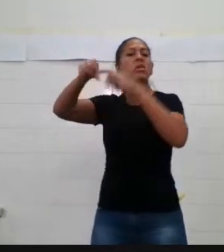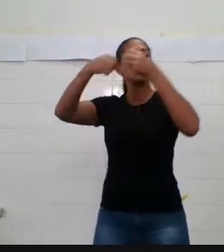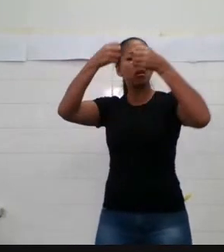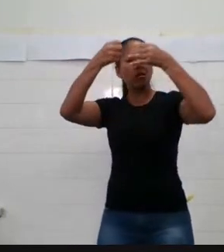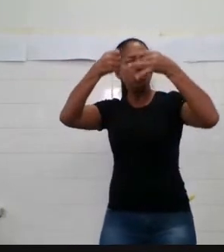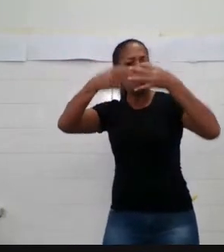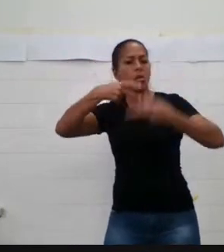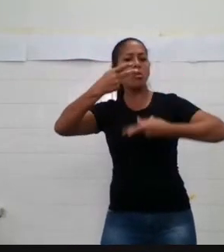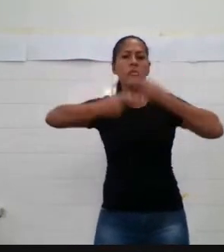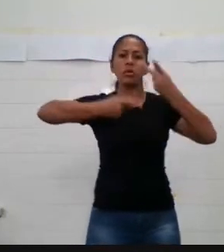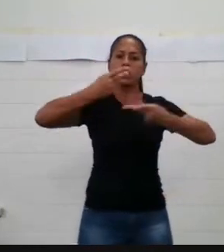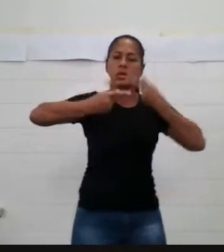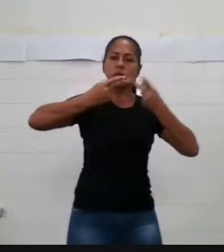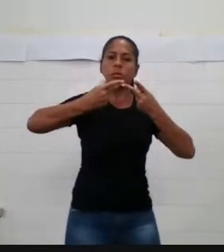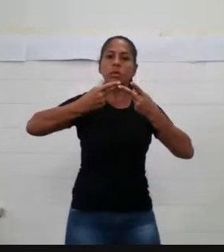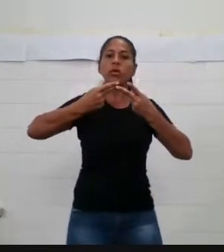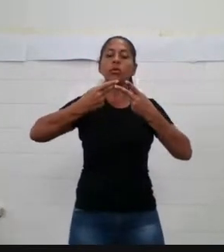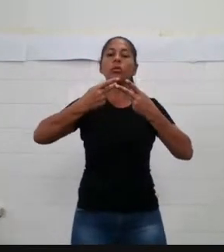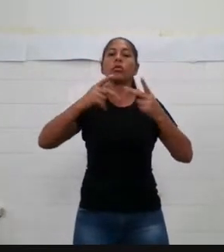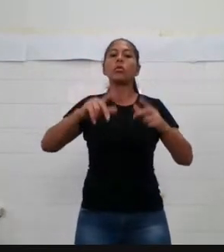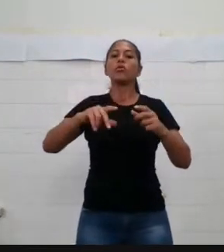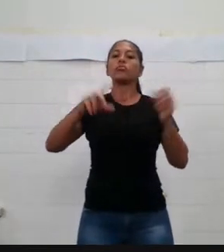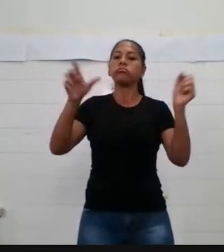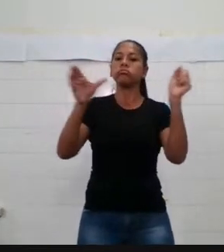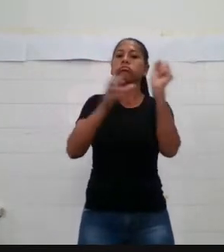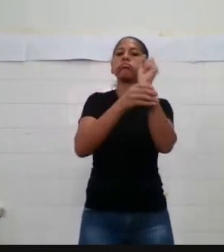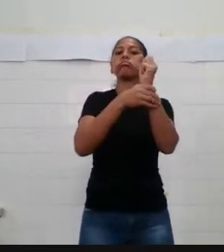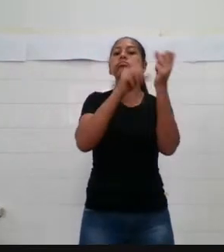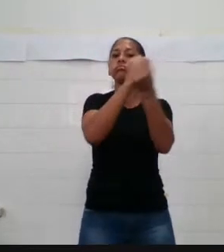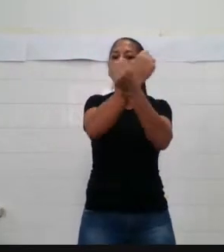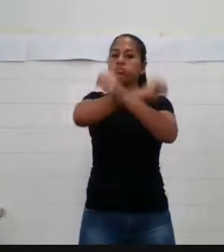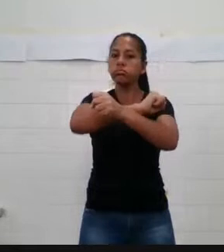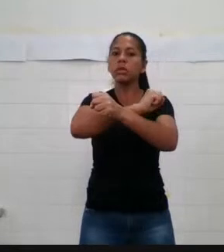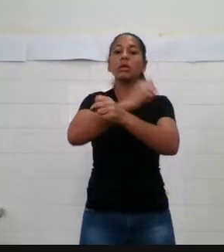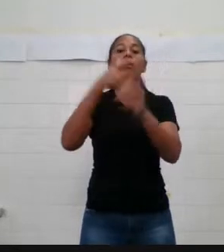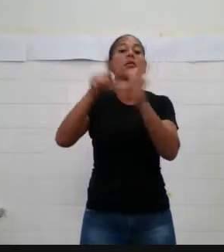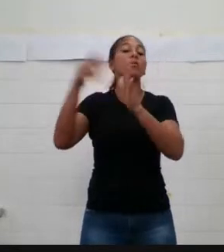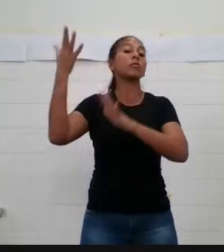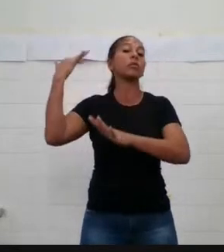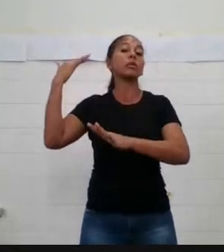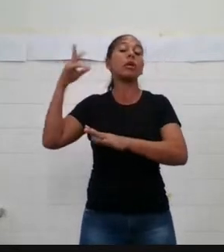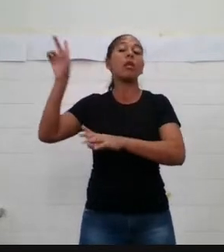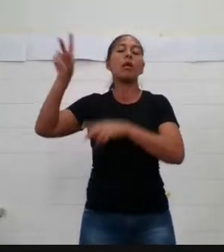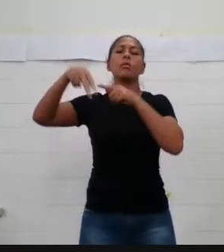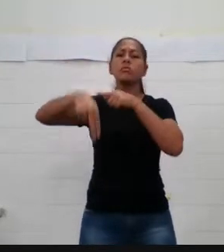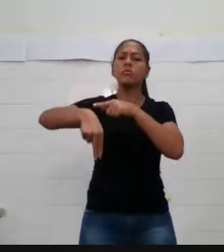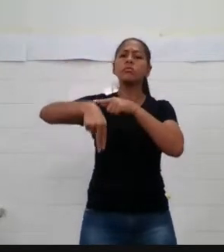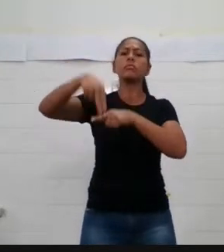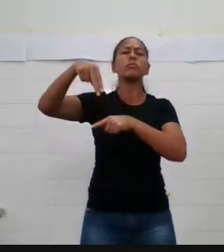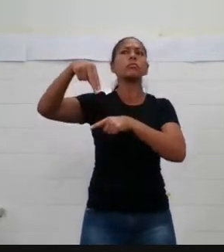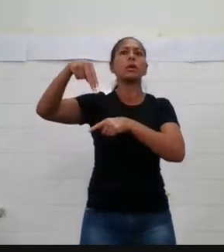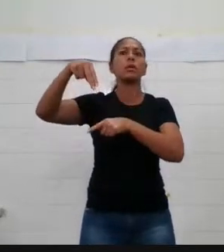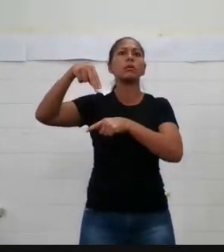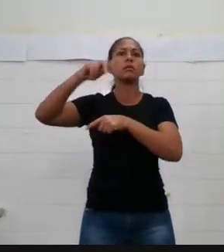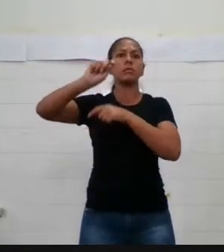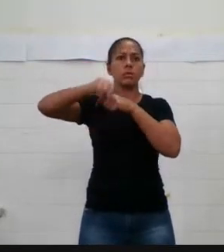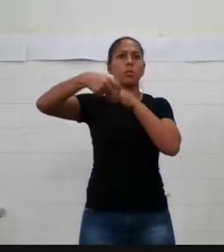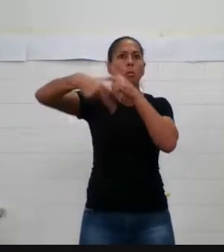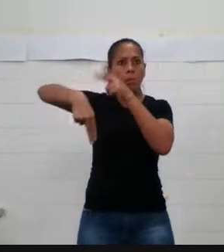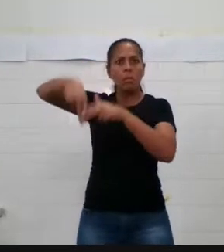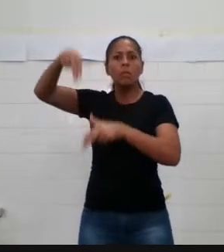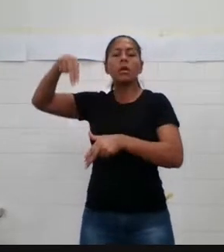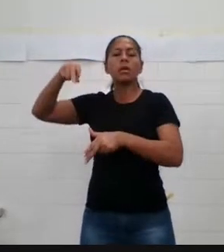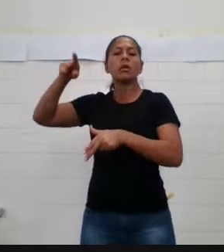abolicionista. Agora imaginem, Maria Firmina, no Maranhão, maranhense, participou da